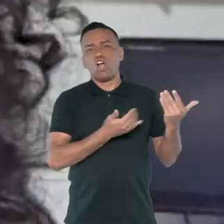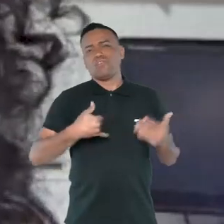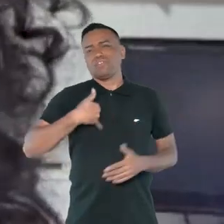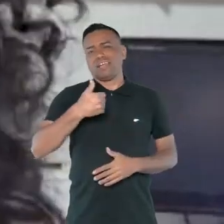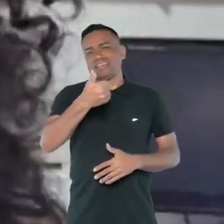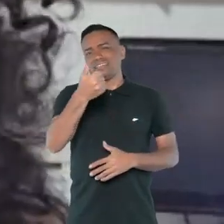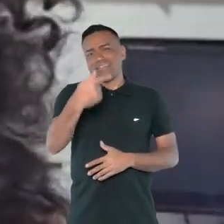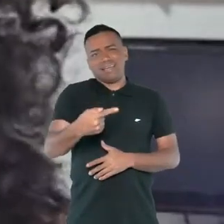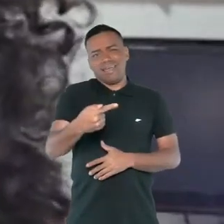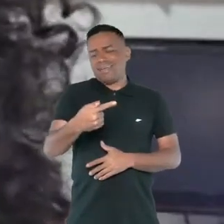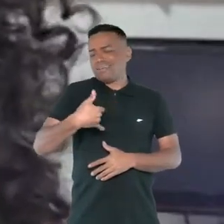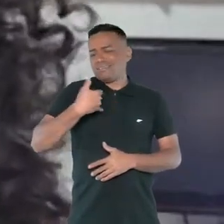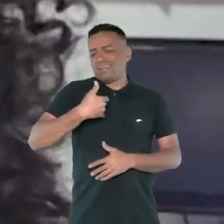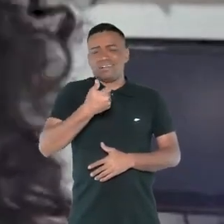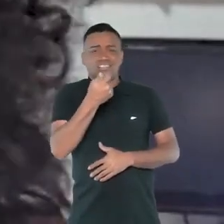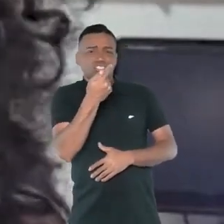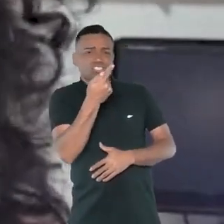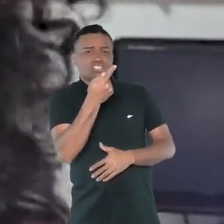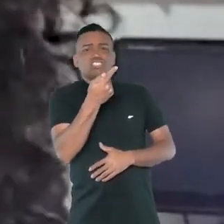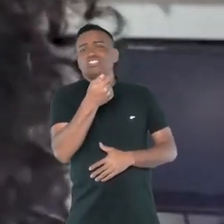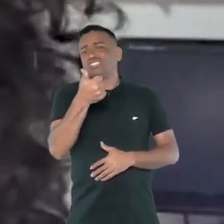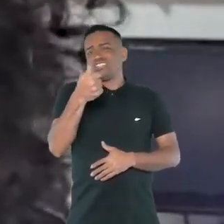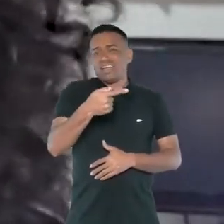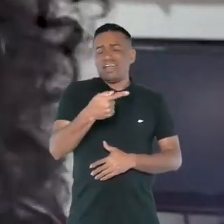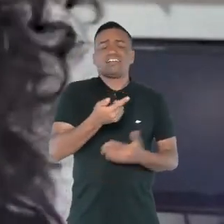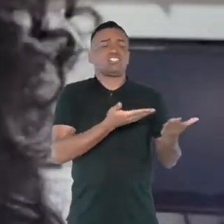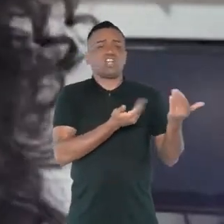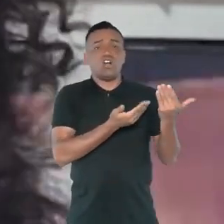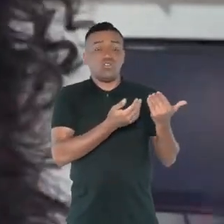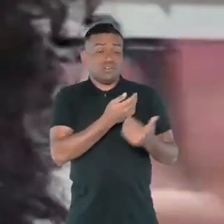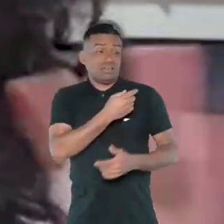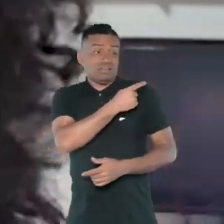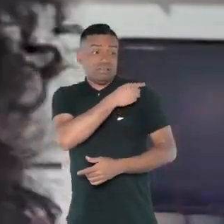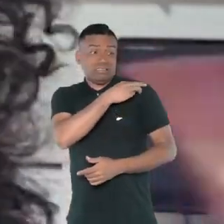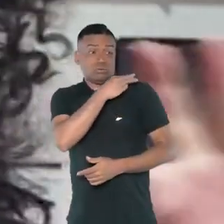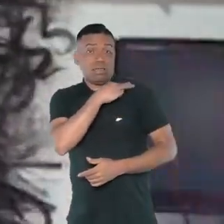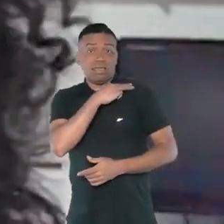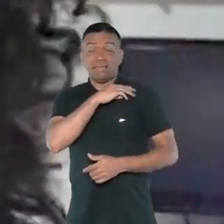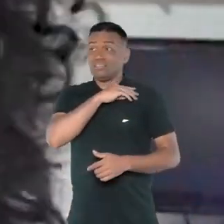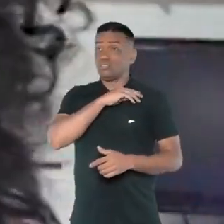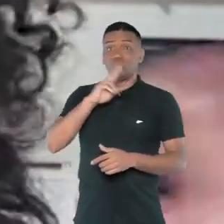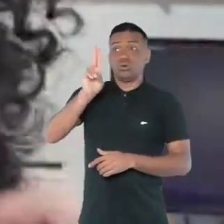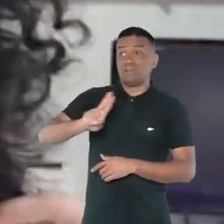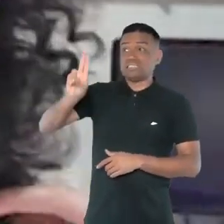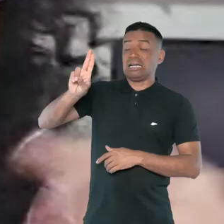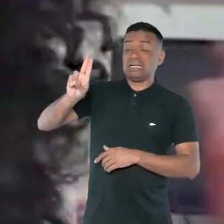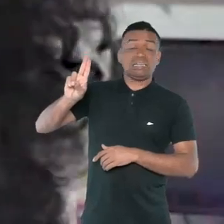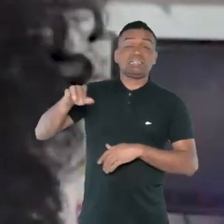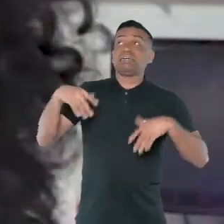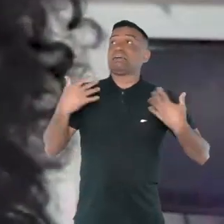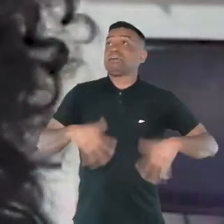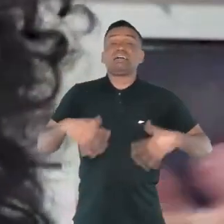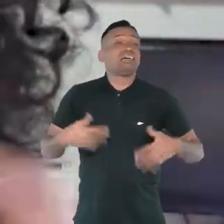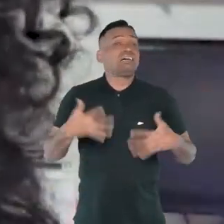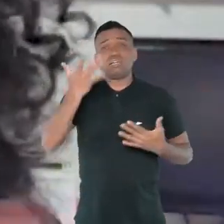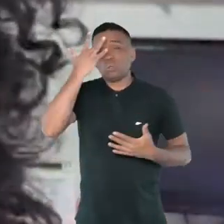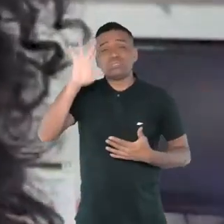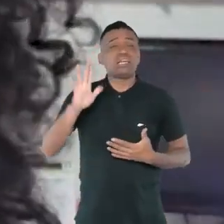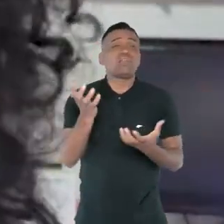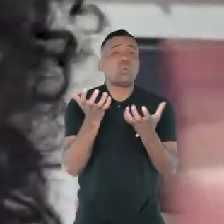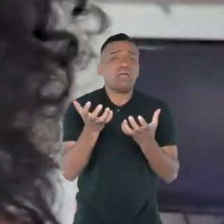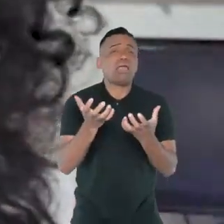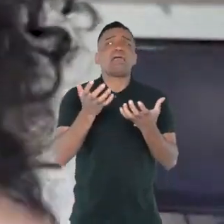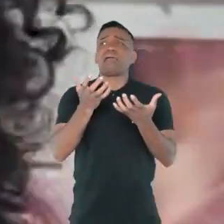Sociais primeiro, e muito novinha, 17 anos, aquela coisa, um mundo muito diferente, né, no ensino médio para a universidade.